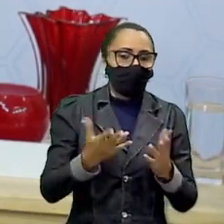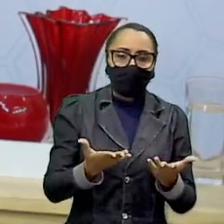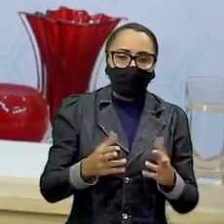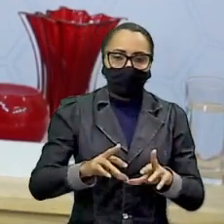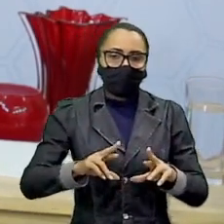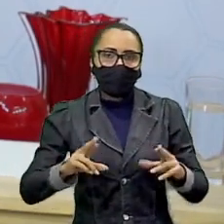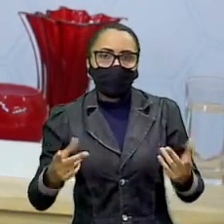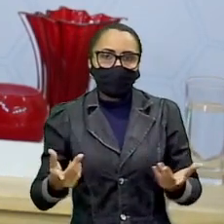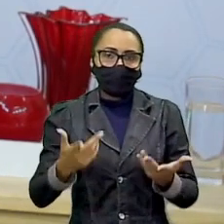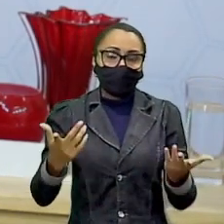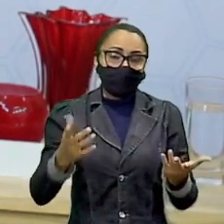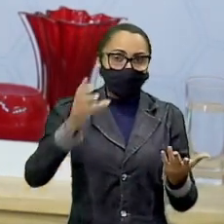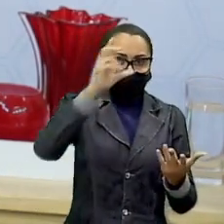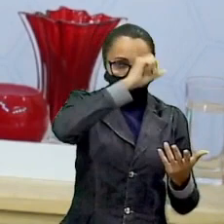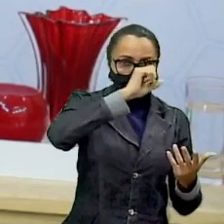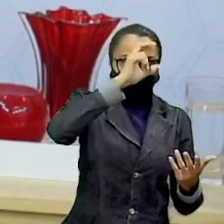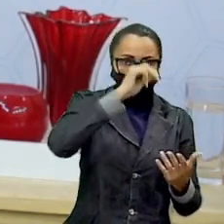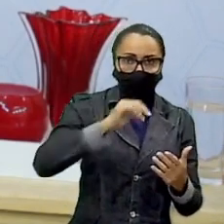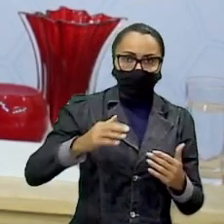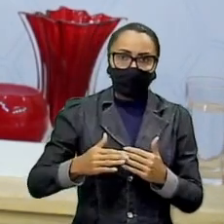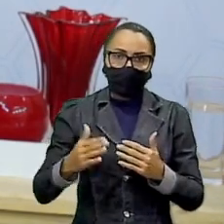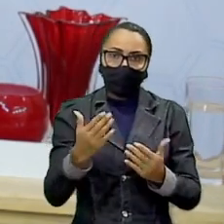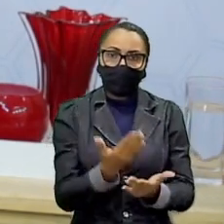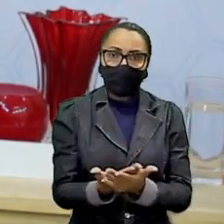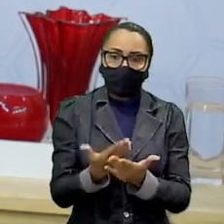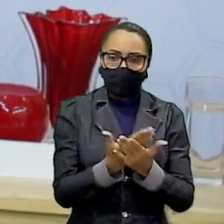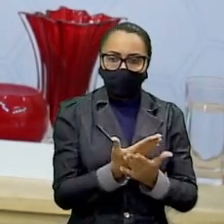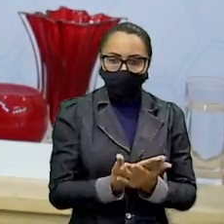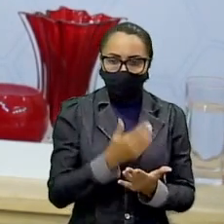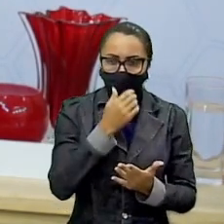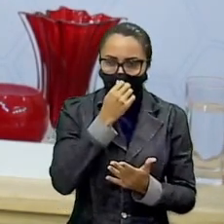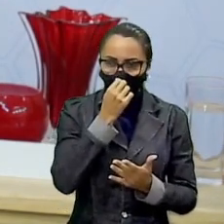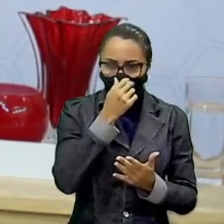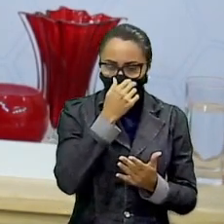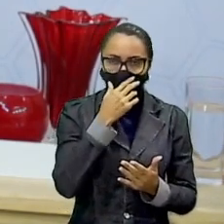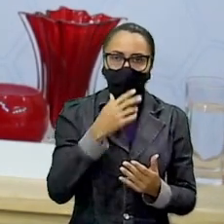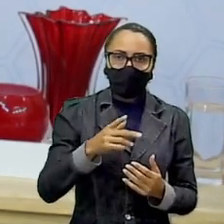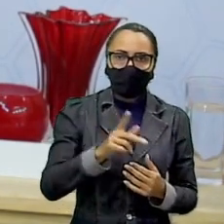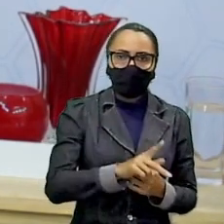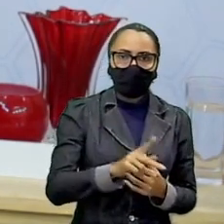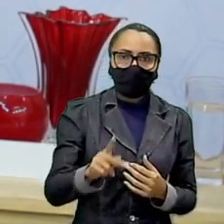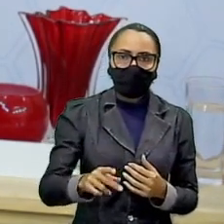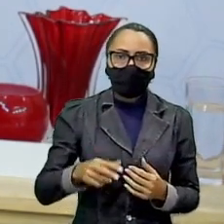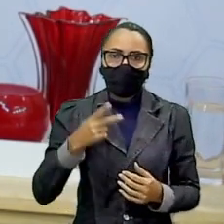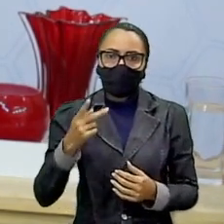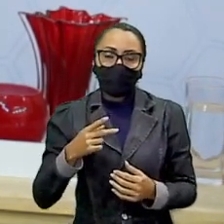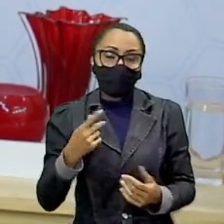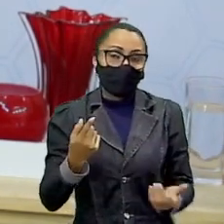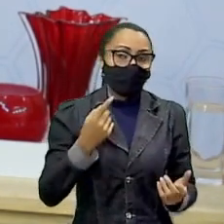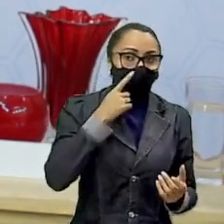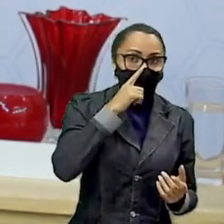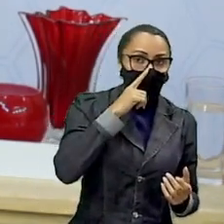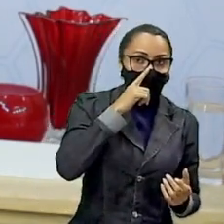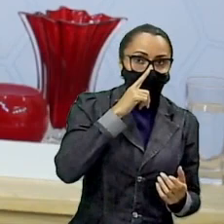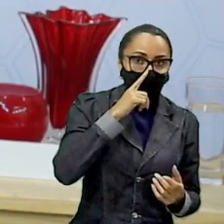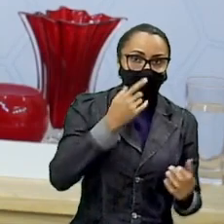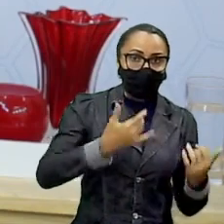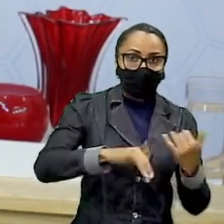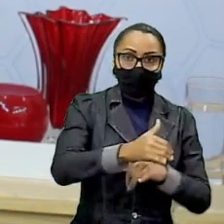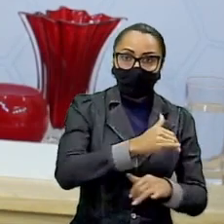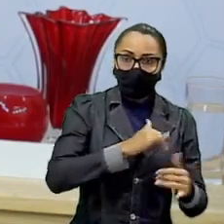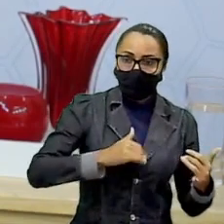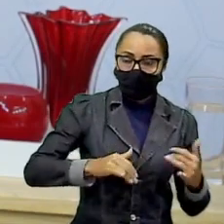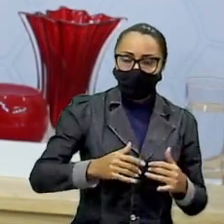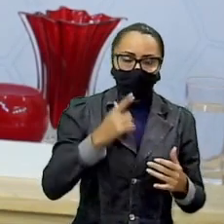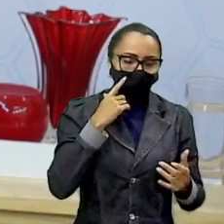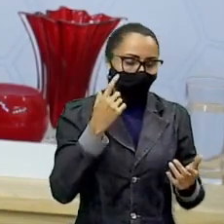né, que eu aprendi, né, na minha época de estudante, que o professor ele falava, o perigo é a energia elétrica,